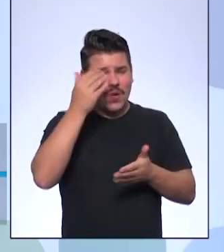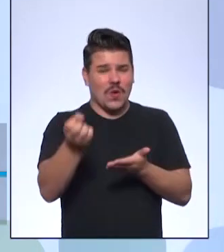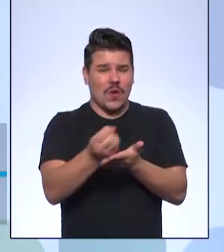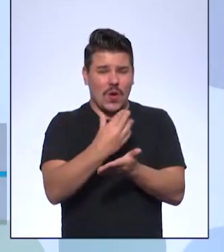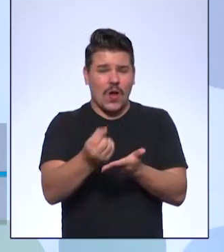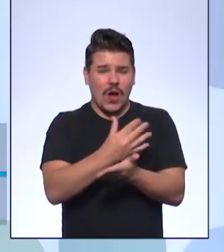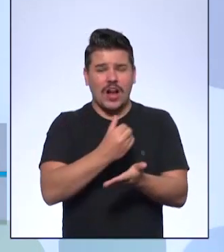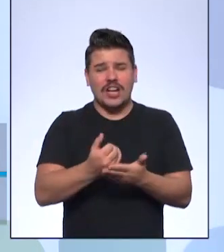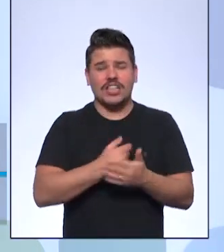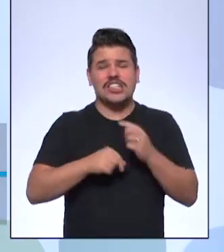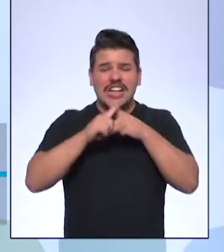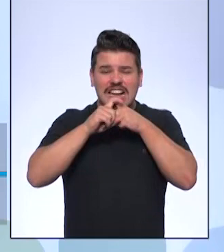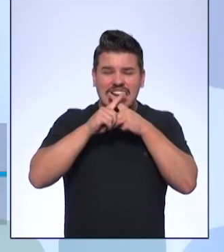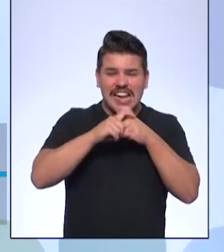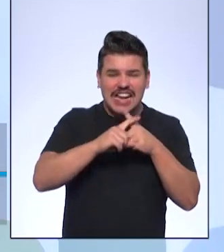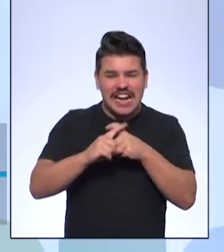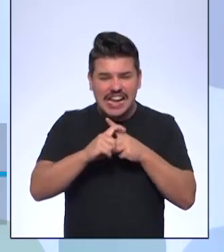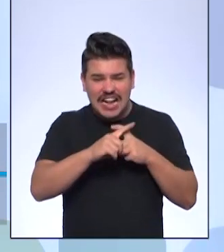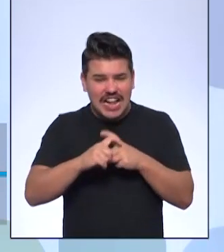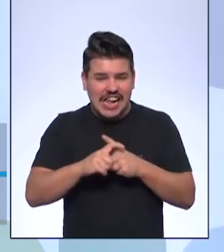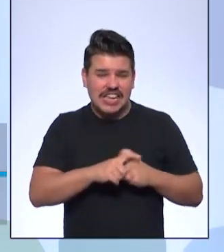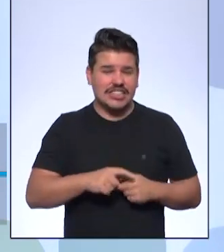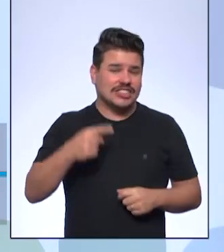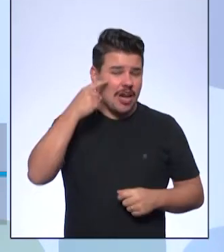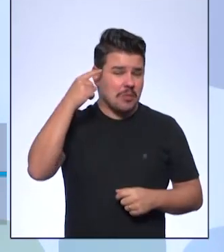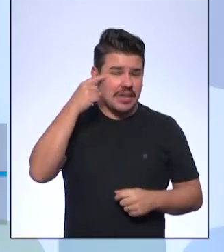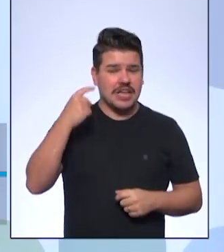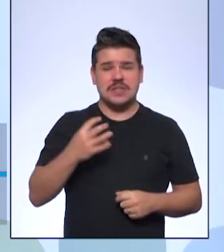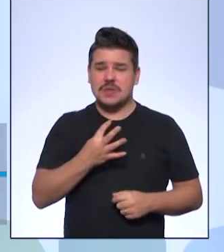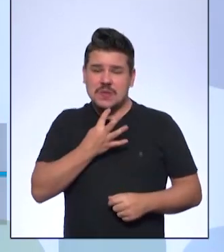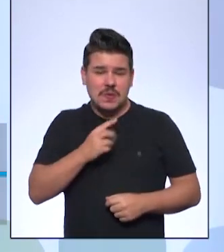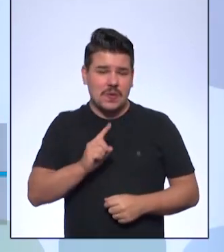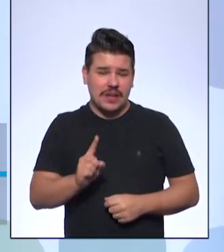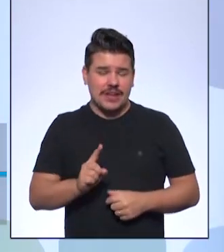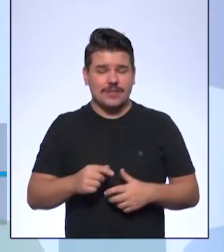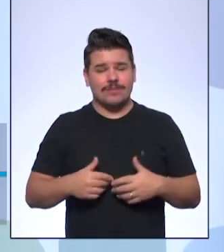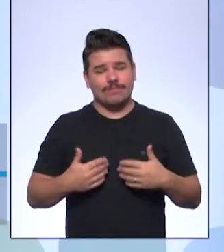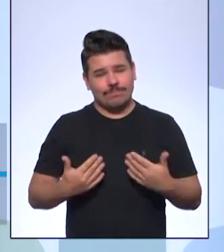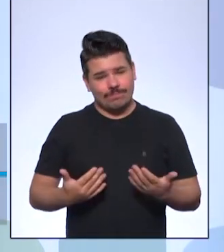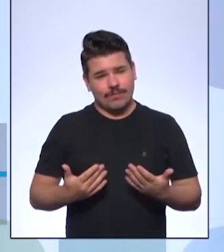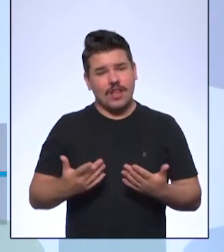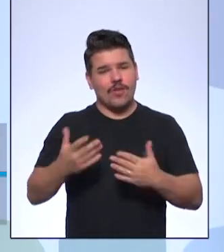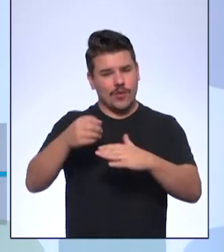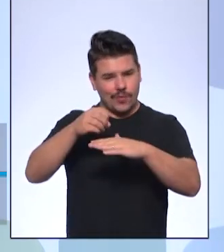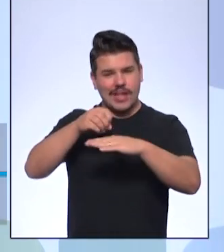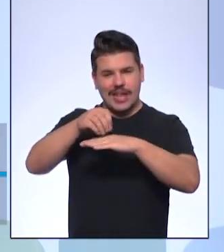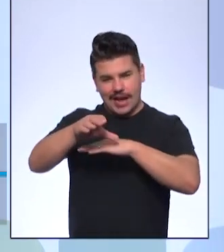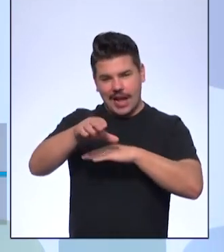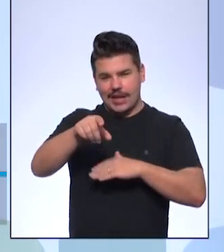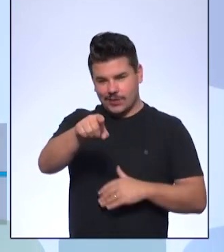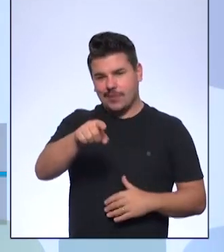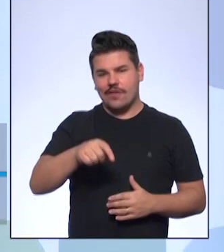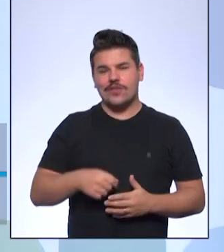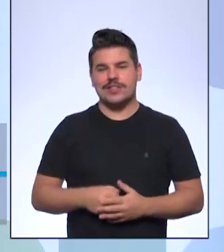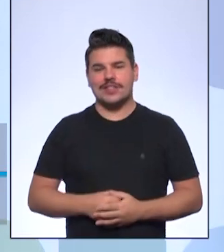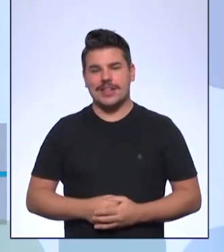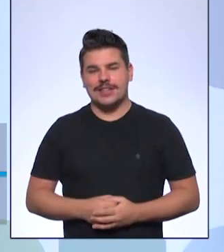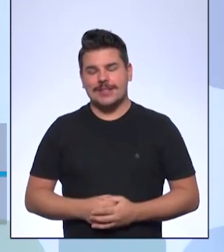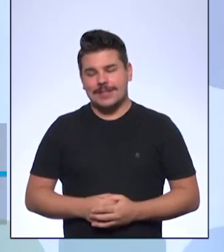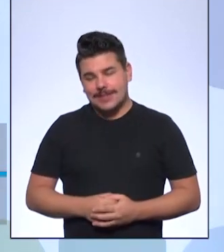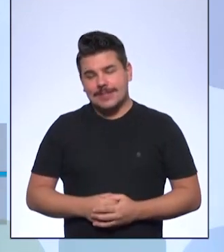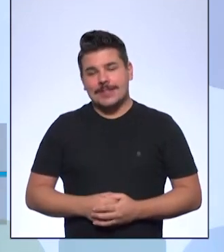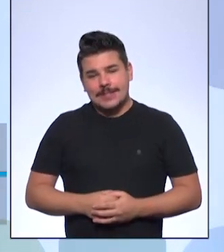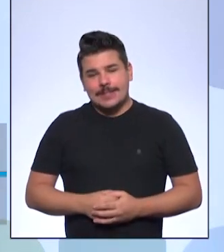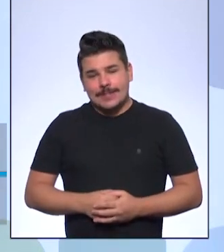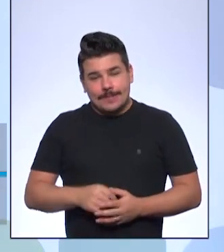árabe e japonês que eu não entendo. Mas o primeiro recadinho que a gente gostaria de falar para vocês, de dar, que a